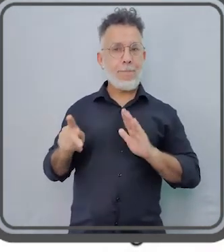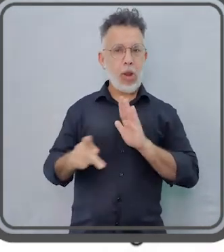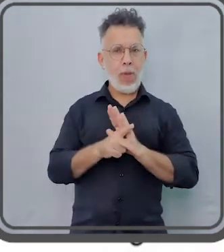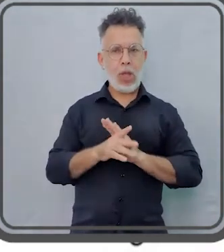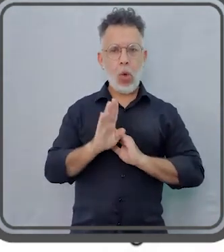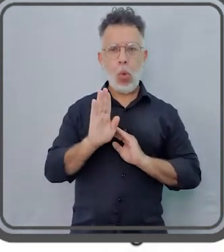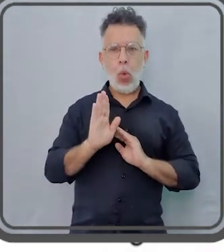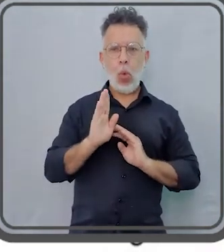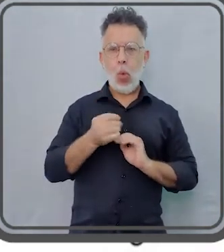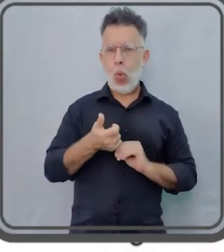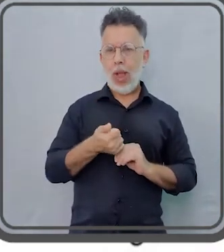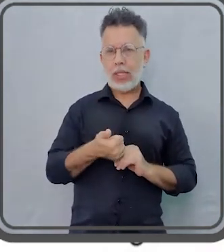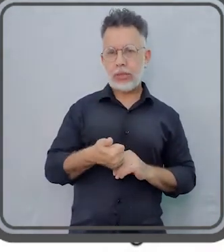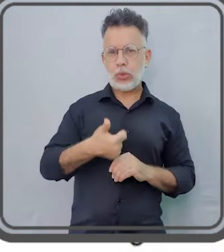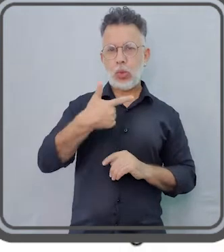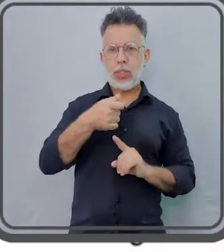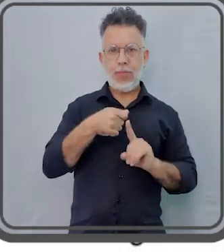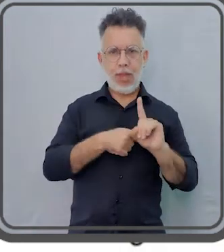meu investimento,